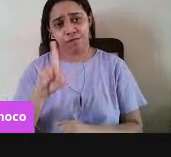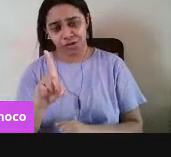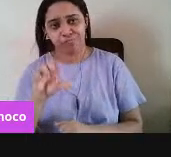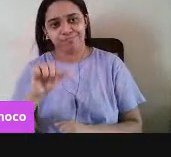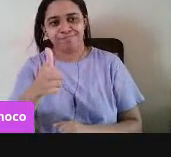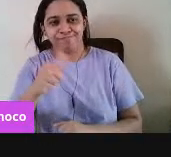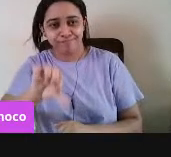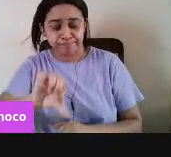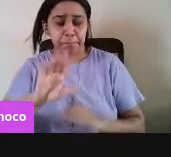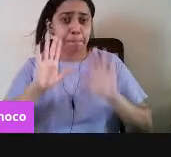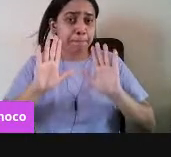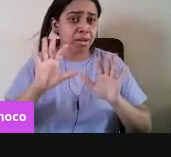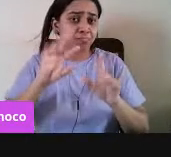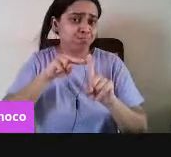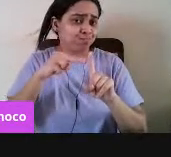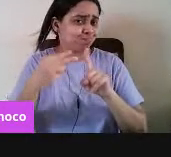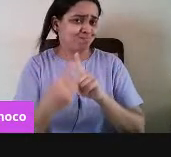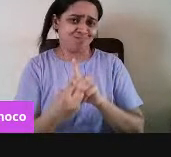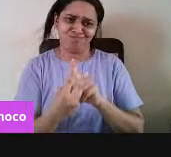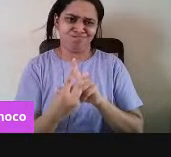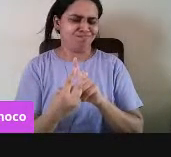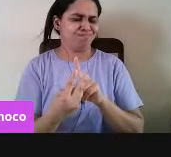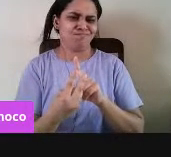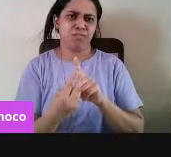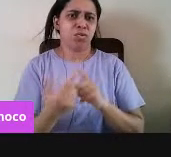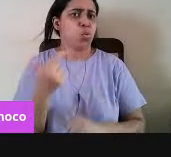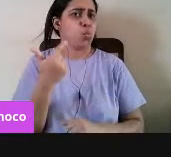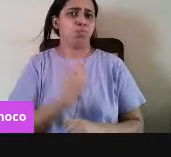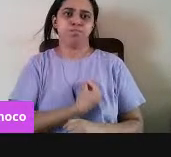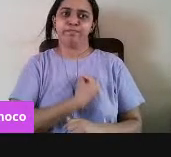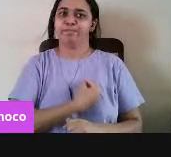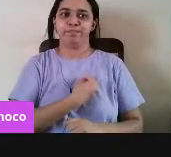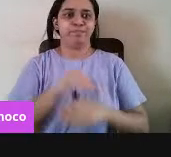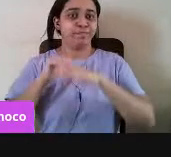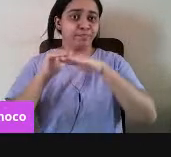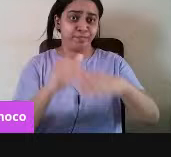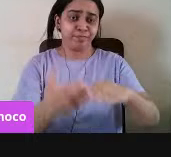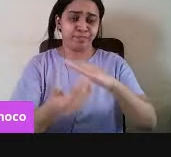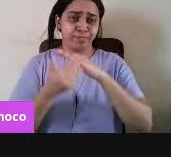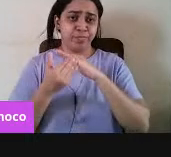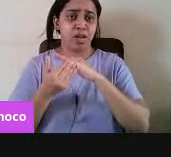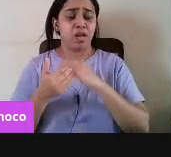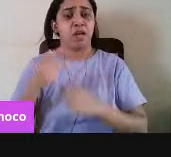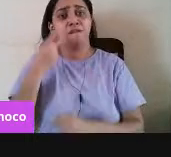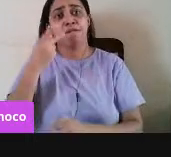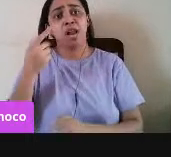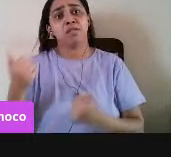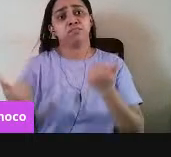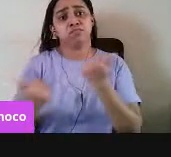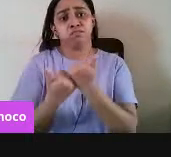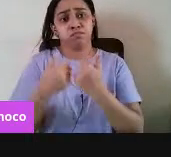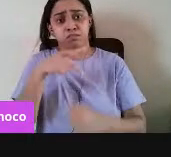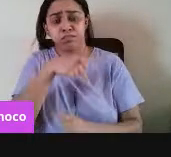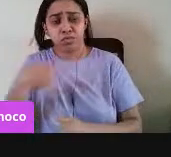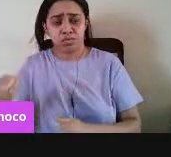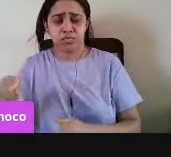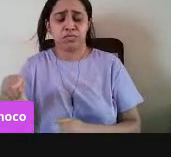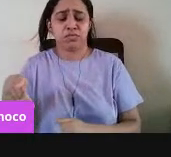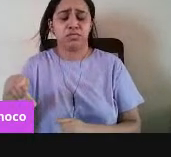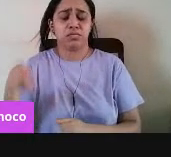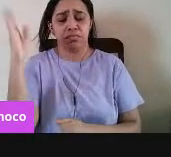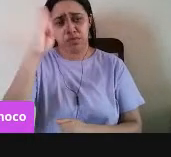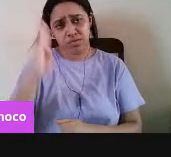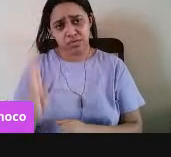ponto de vista não teria sido enunciado em face da fala do vice-presidente da República do Brasil na semana